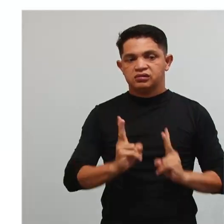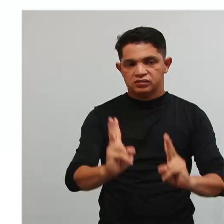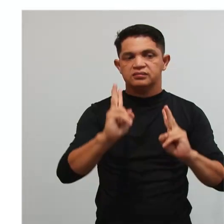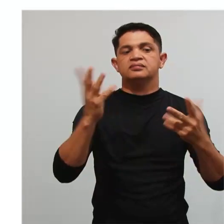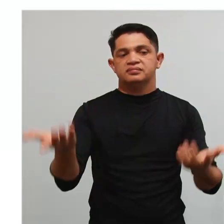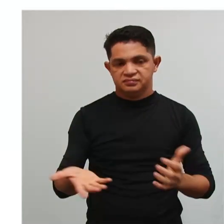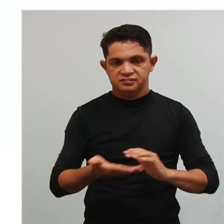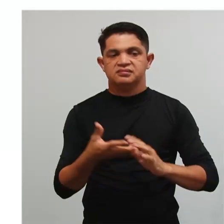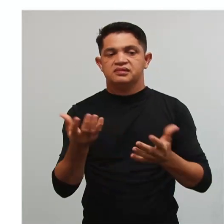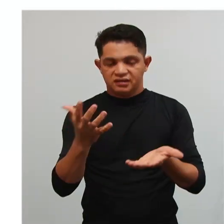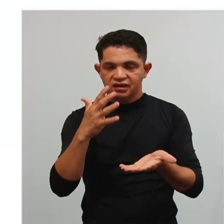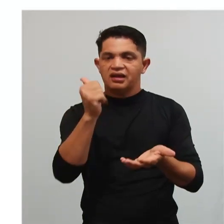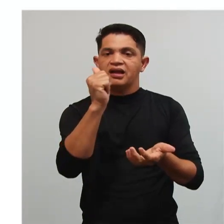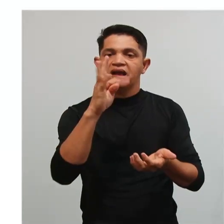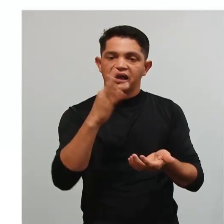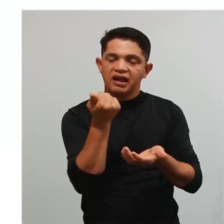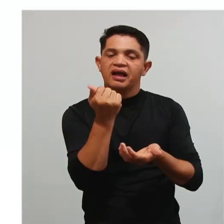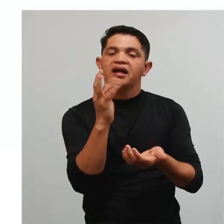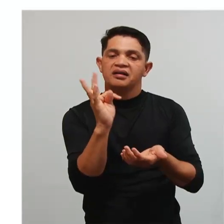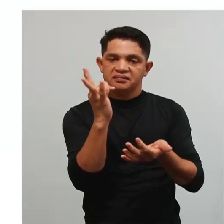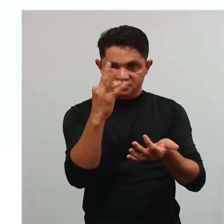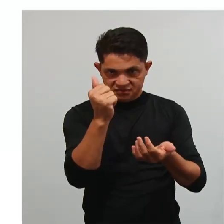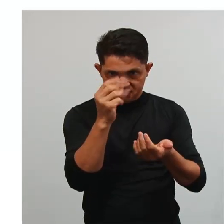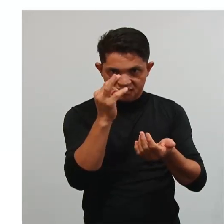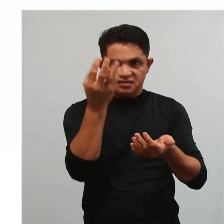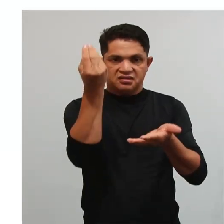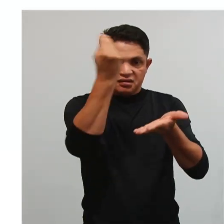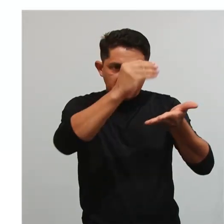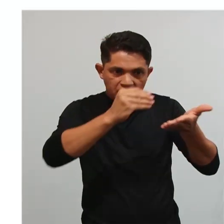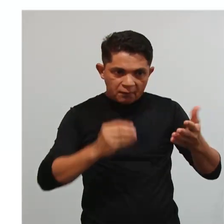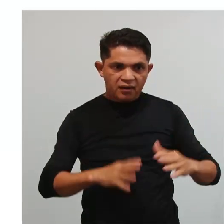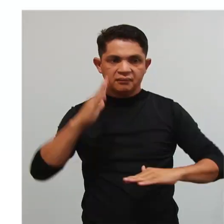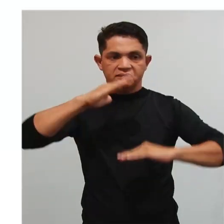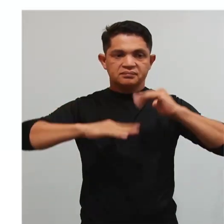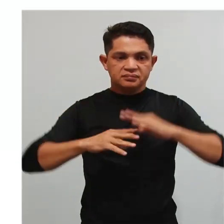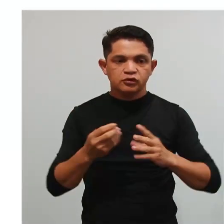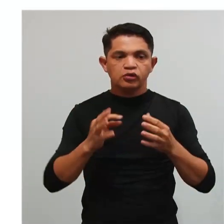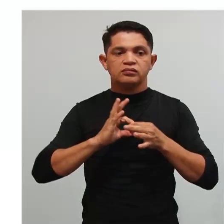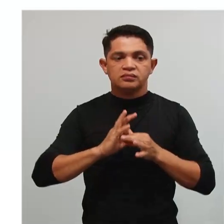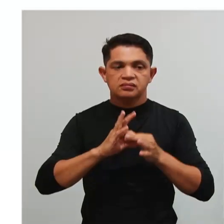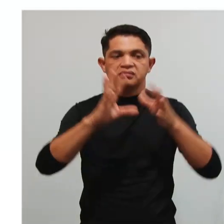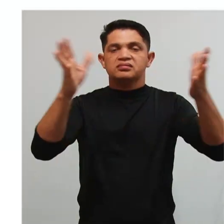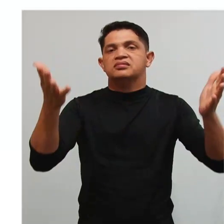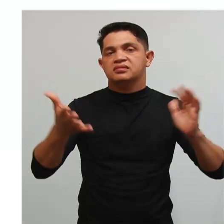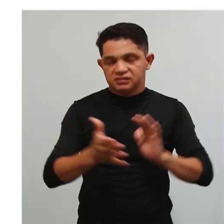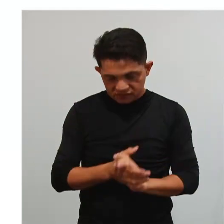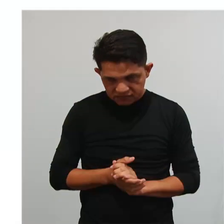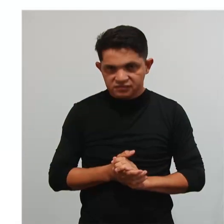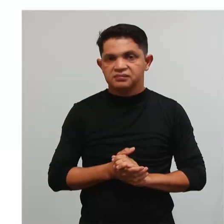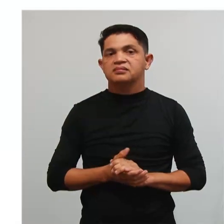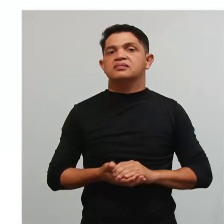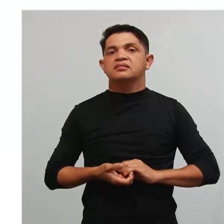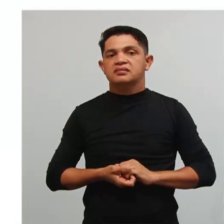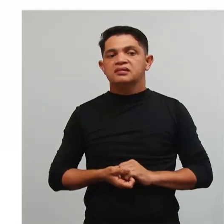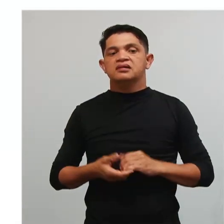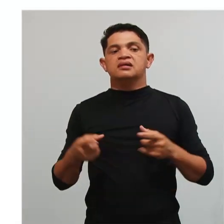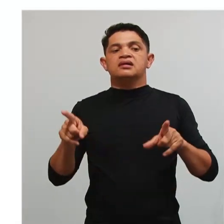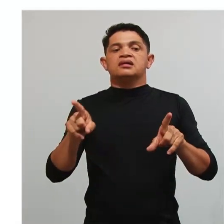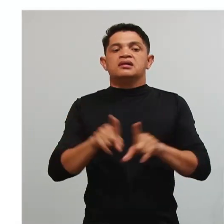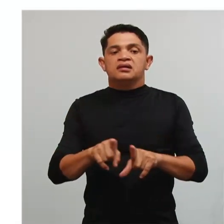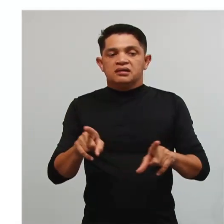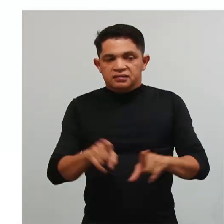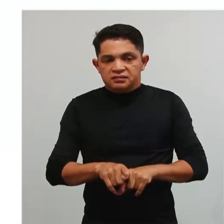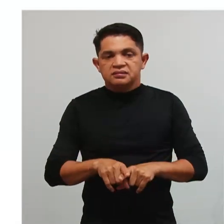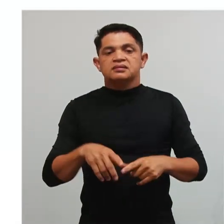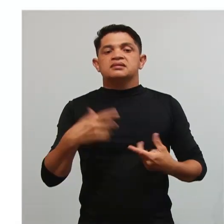escrito na ata, tanto em relação ao mês, a hora, o ano, quando aparecer os numerais, todos por extenso. Também deve ser